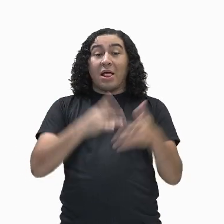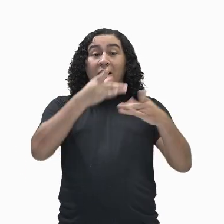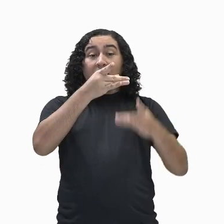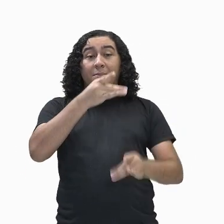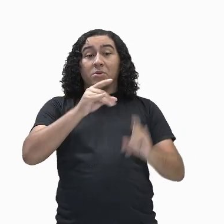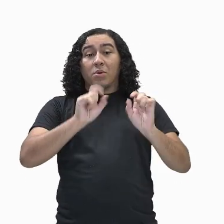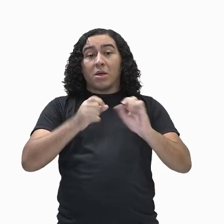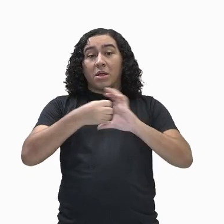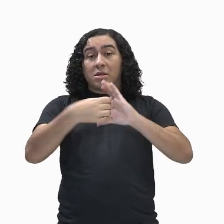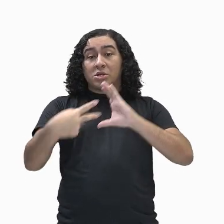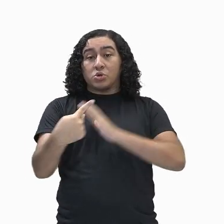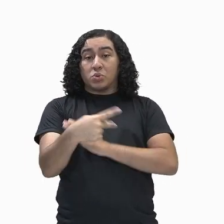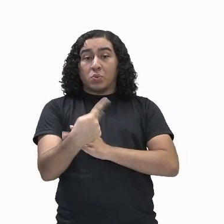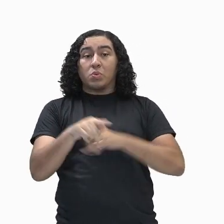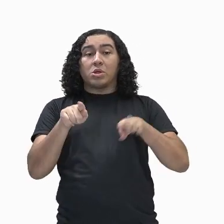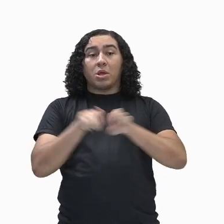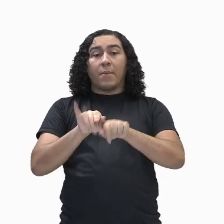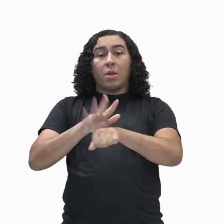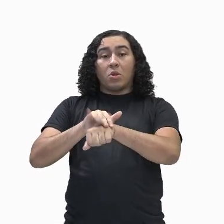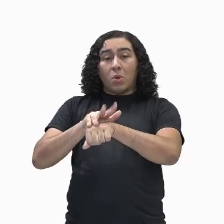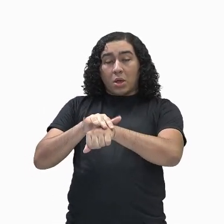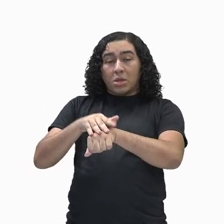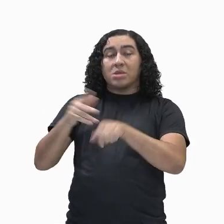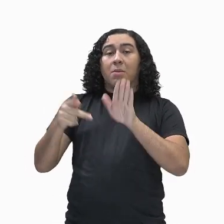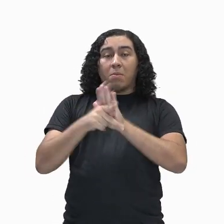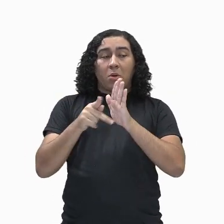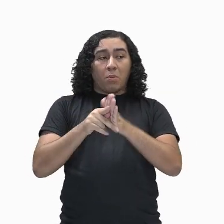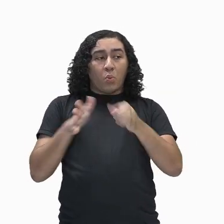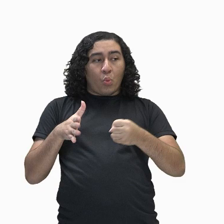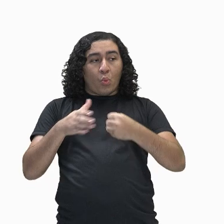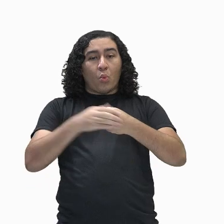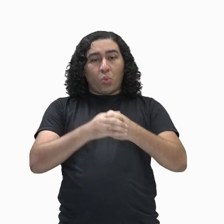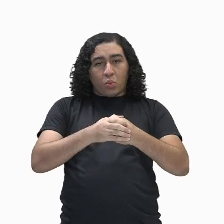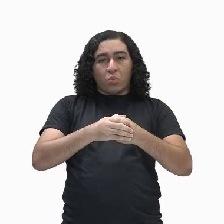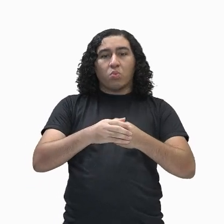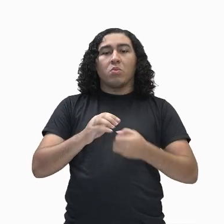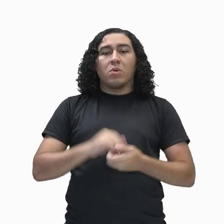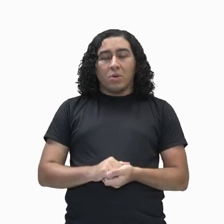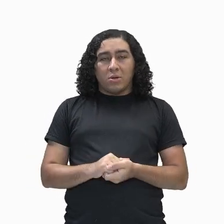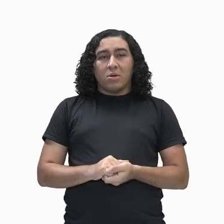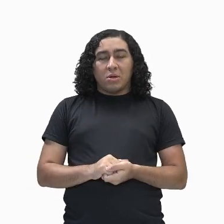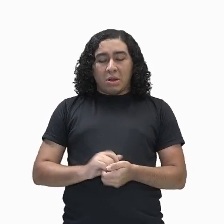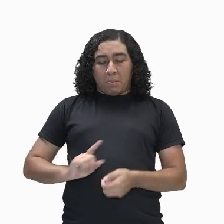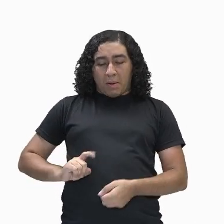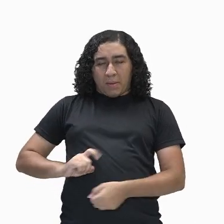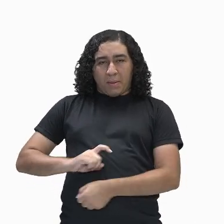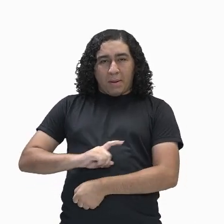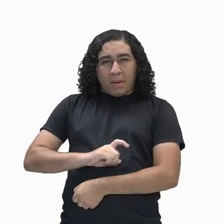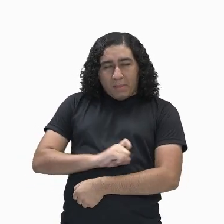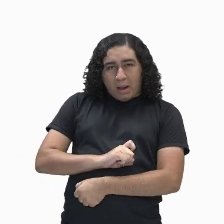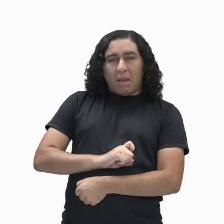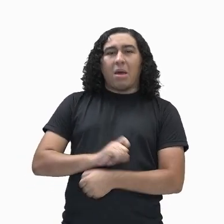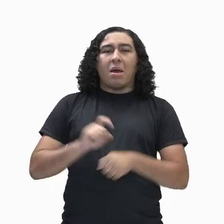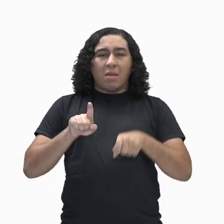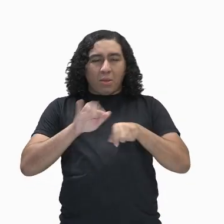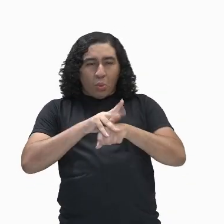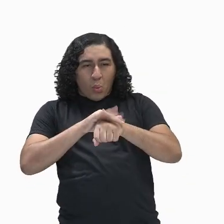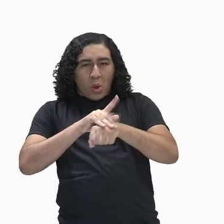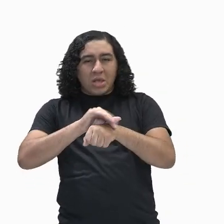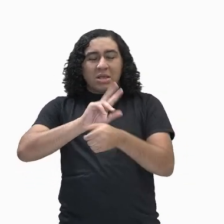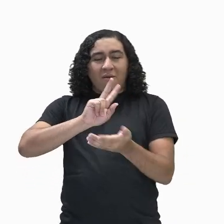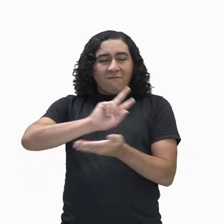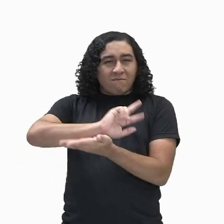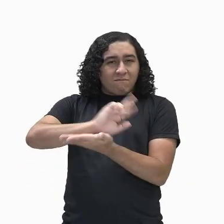detalhamento, características gerais e as principais doenças causadas por protistas, amebíase, malária e doença